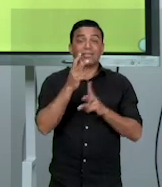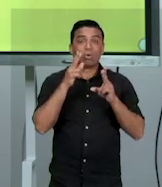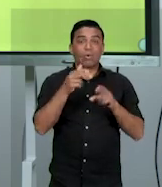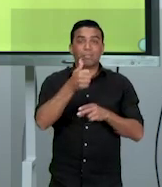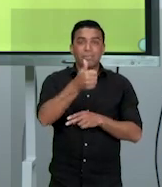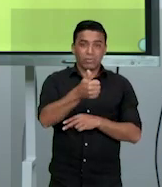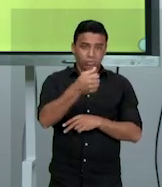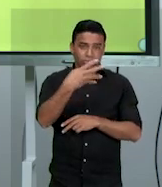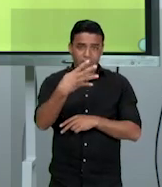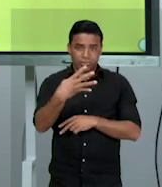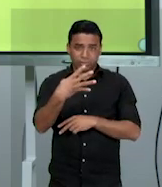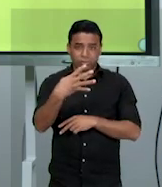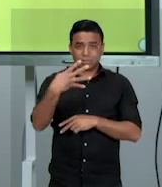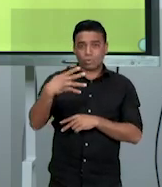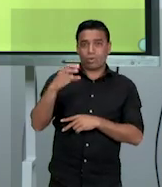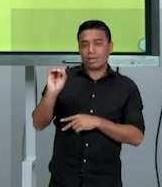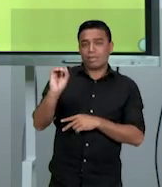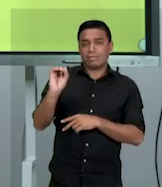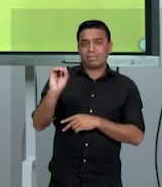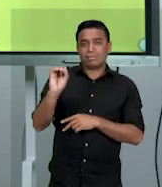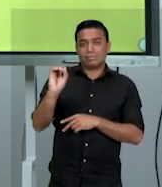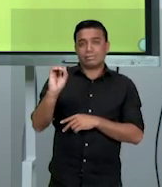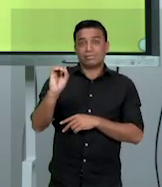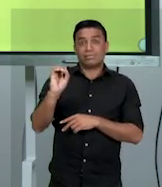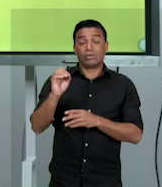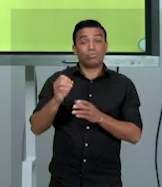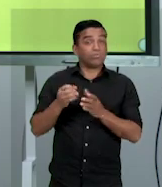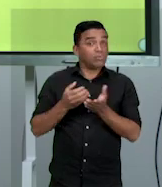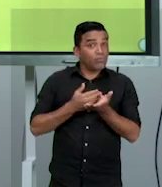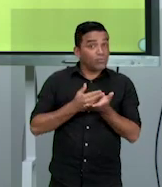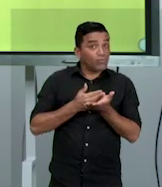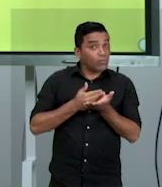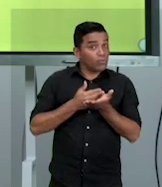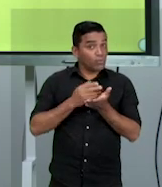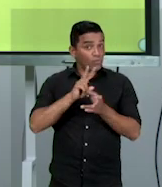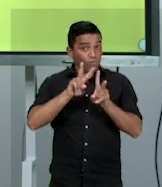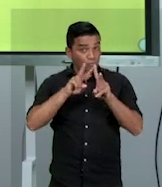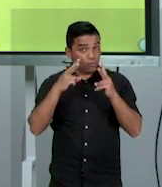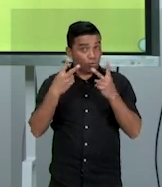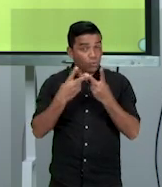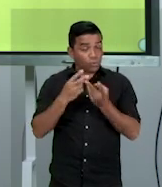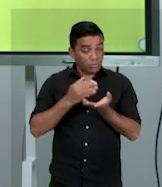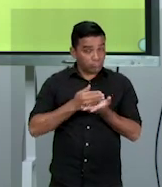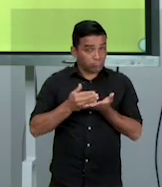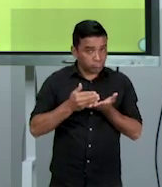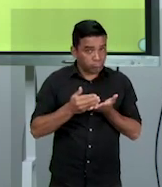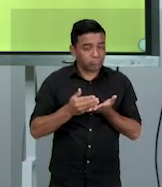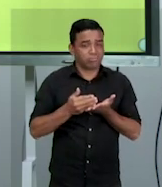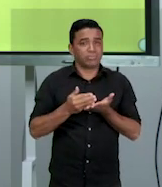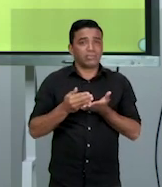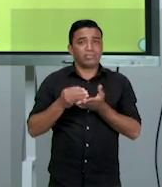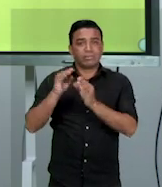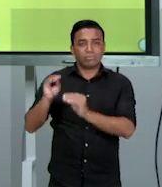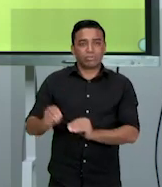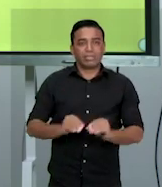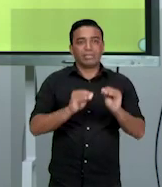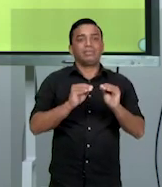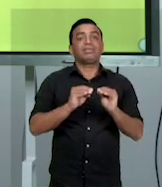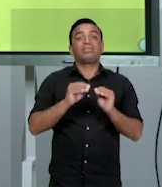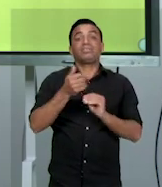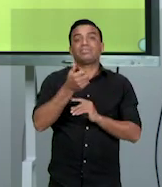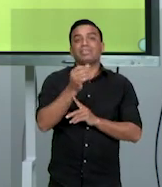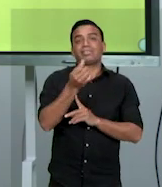1.440. E o volume original, eu vou passar esse 16